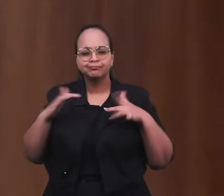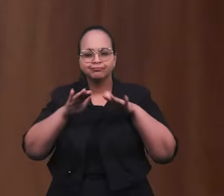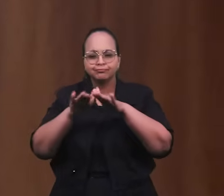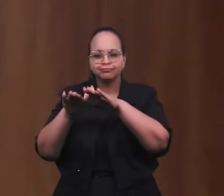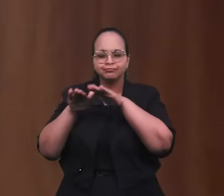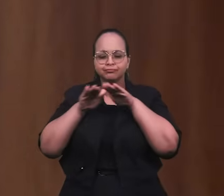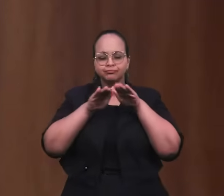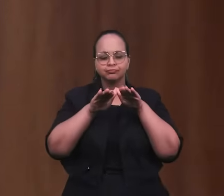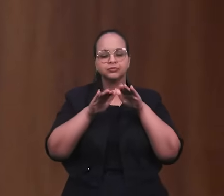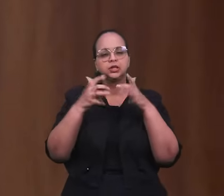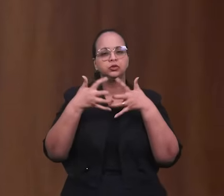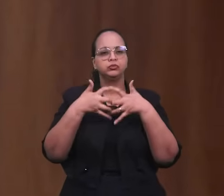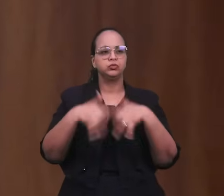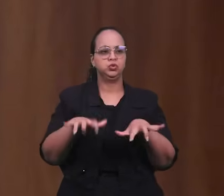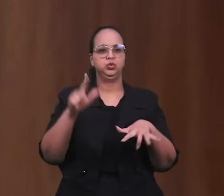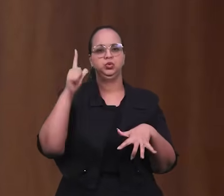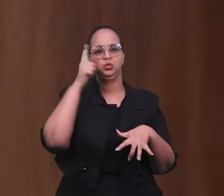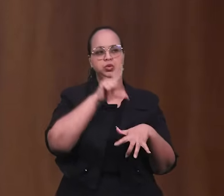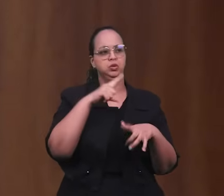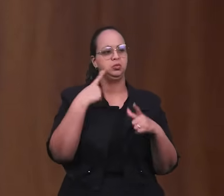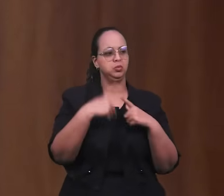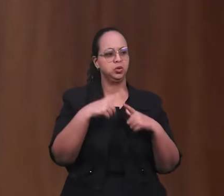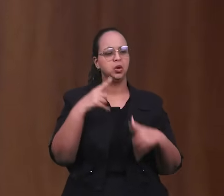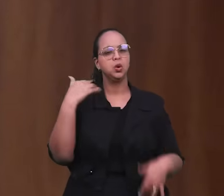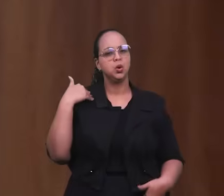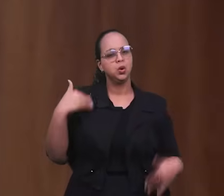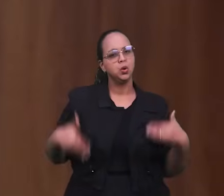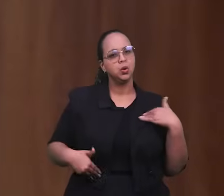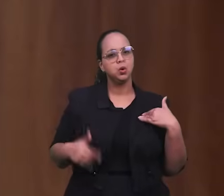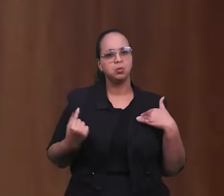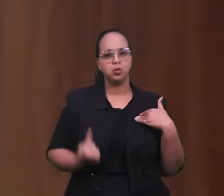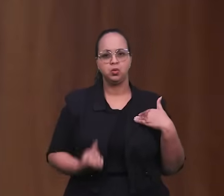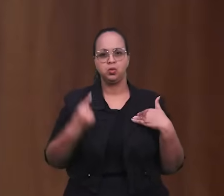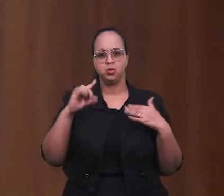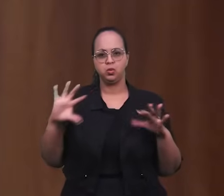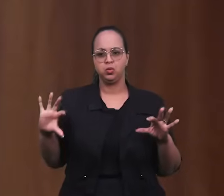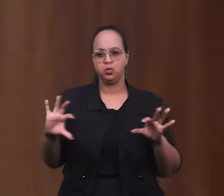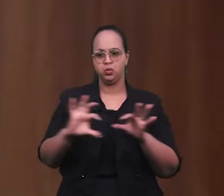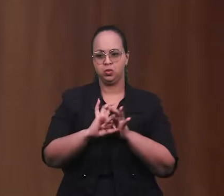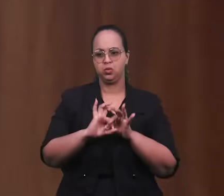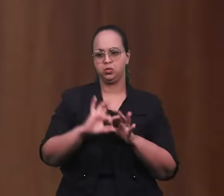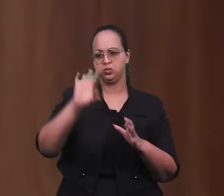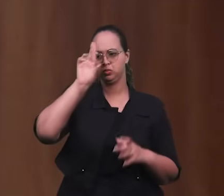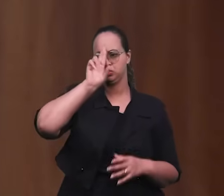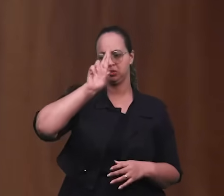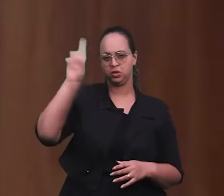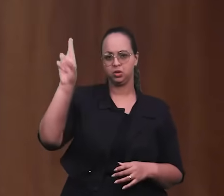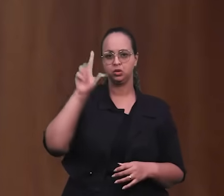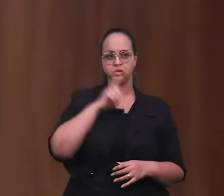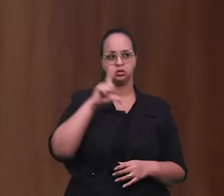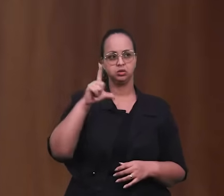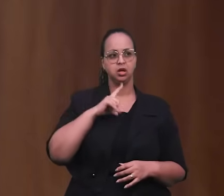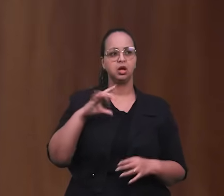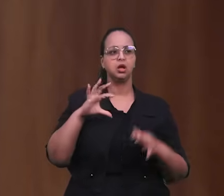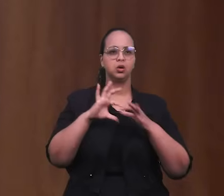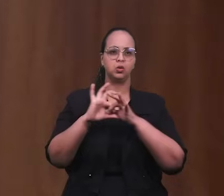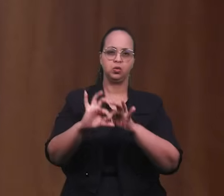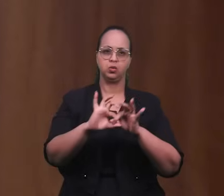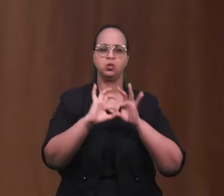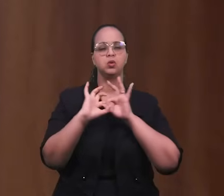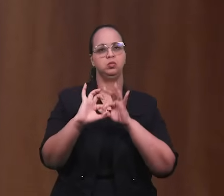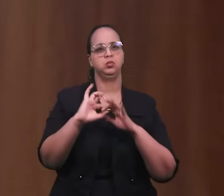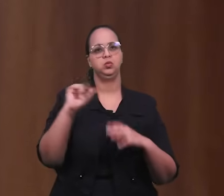comum. As coisas funcionam porque é corpo, é um só Senhor, não é? É um só Espírito. Não é?